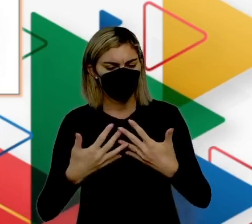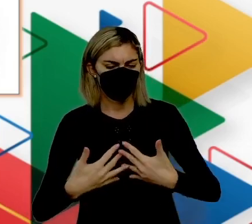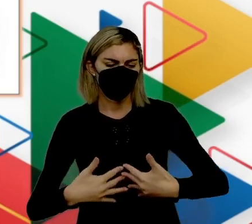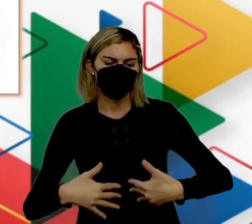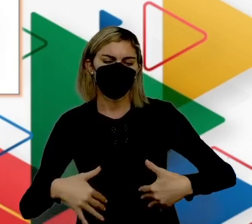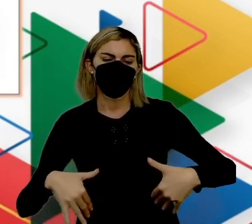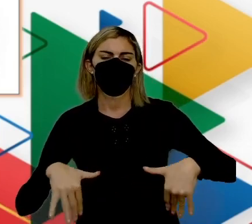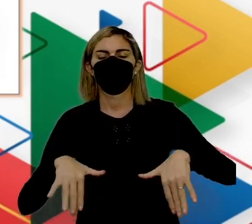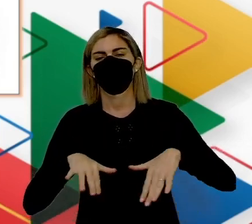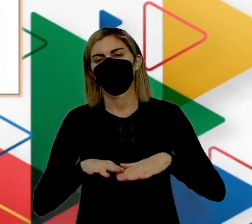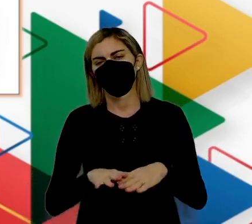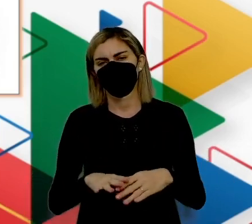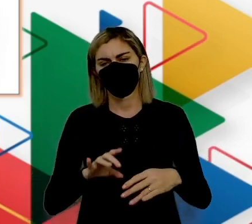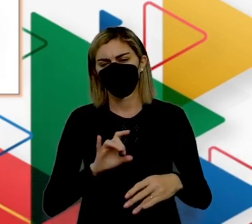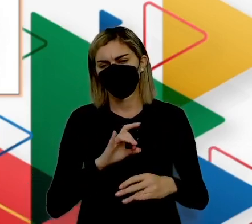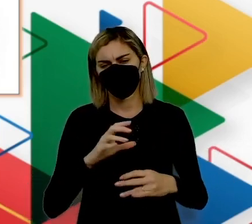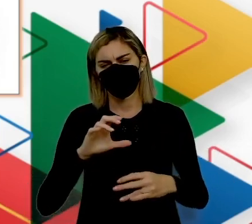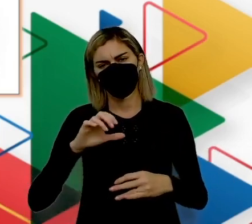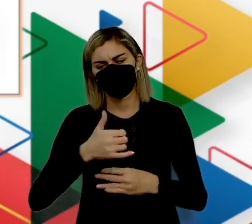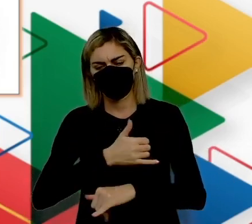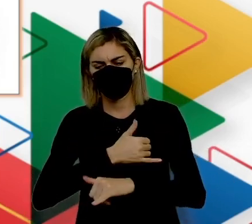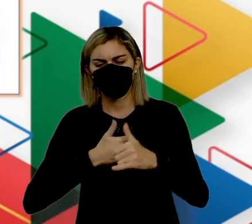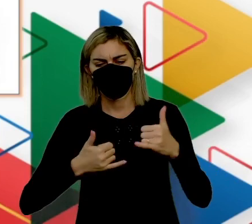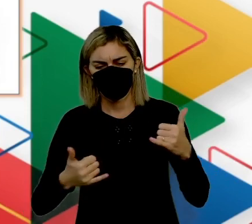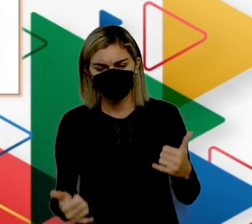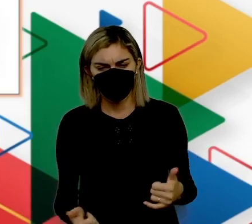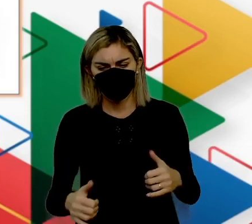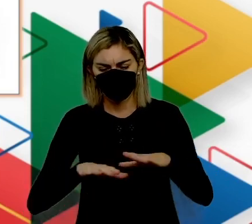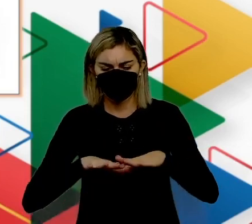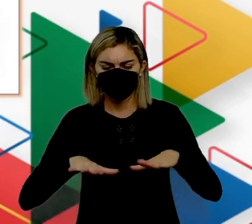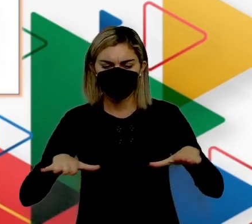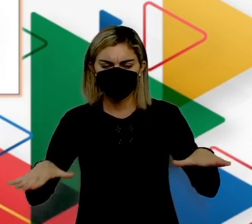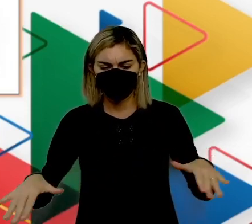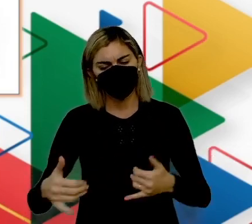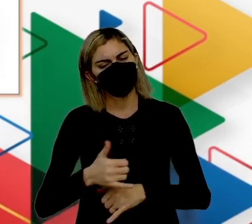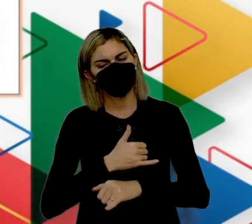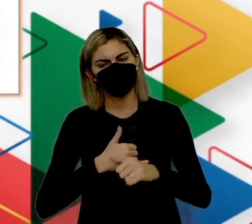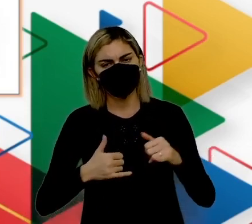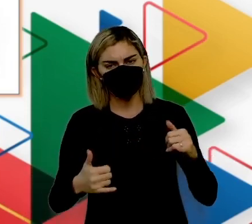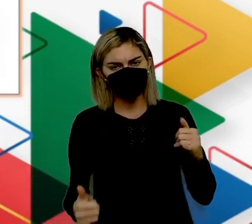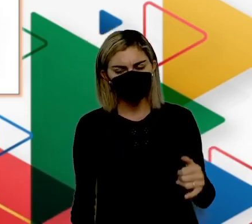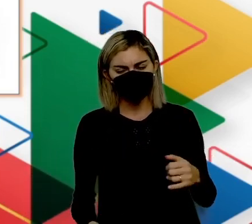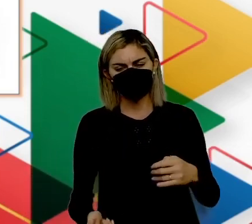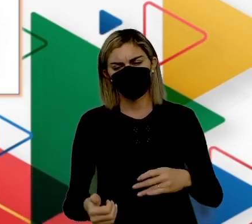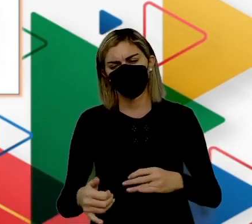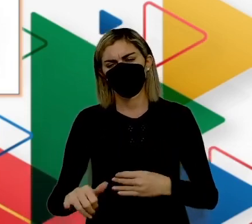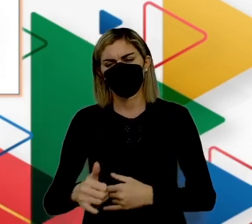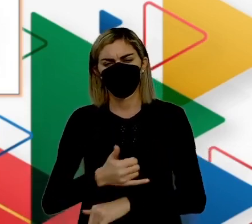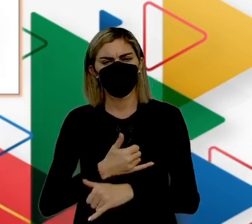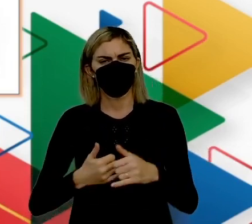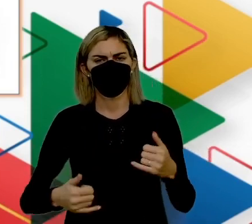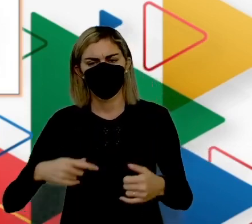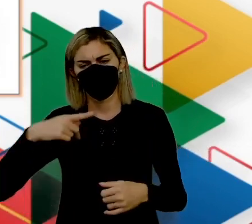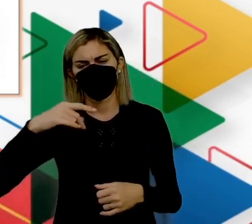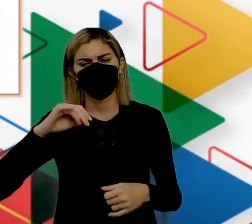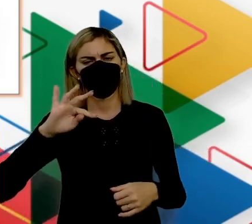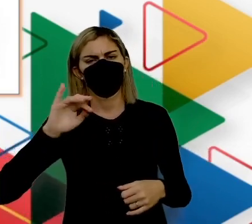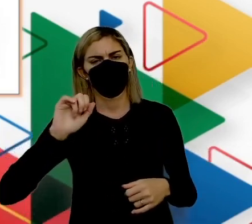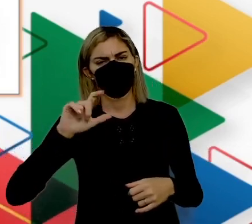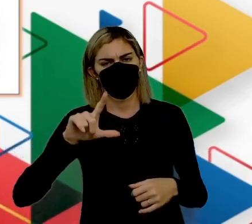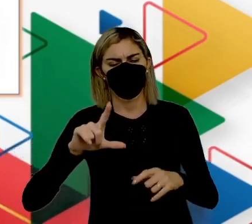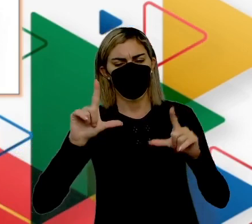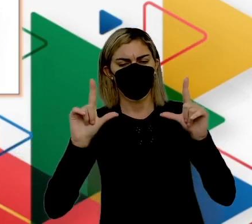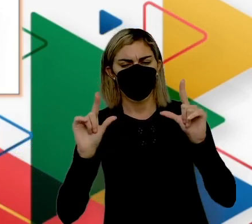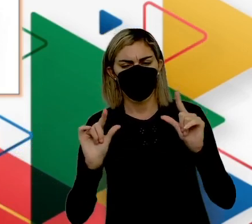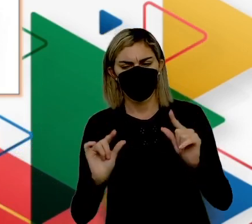espontâneo de cargas elétricas no campo eletrostático, a energia potencial diminui e